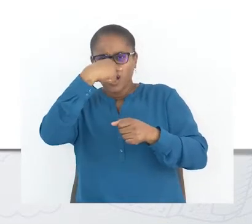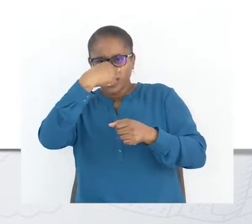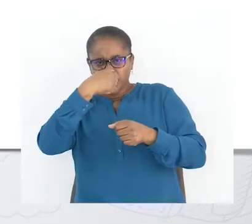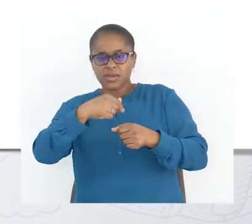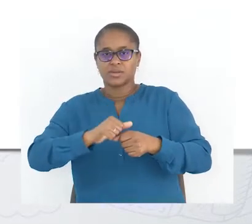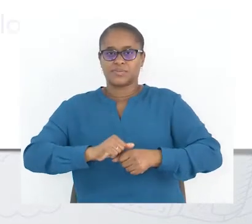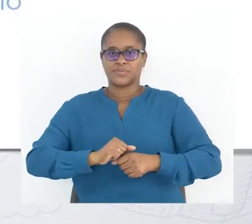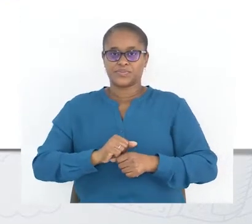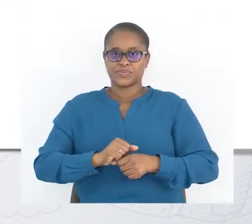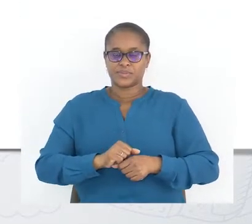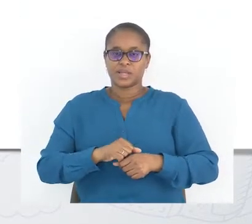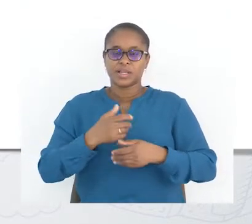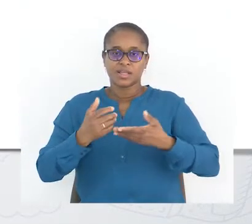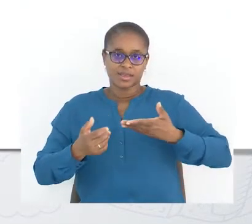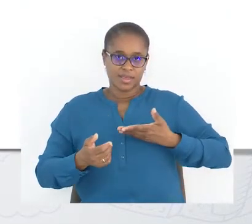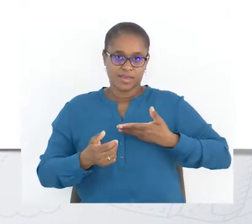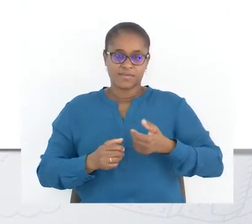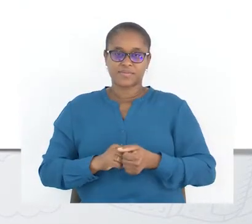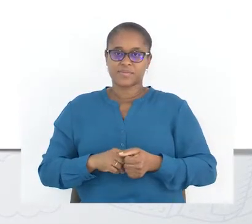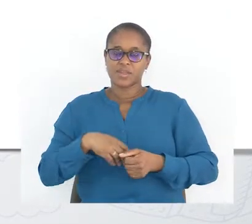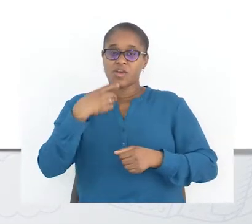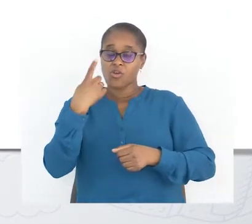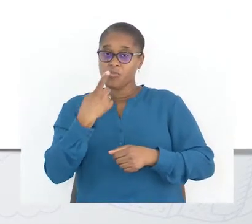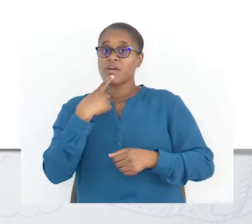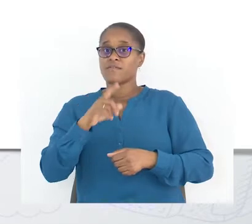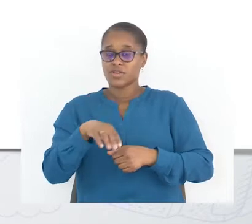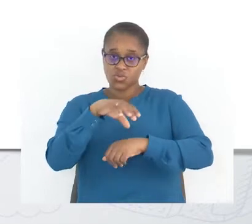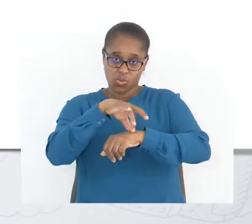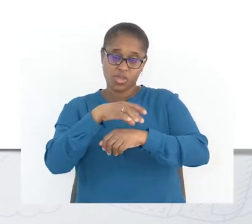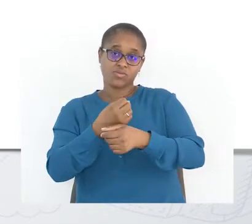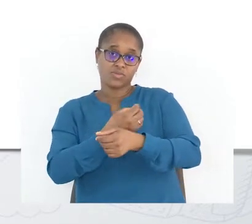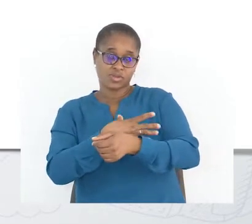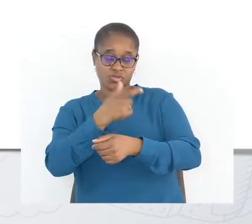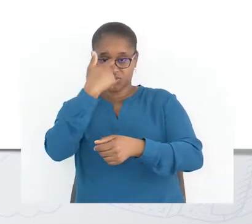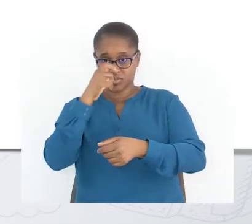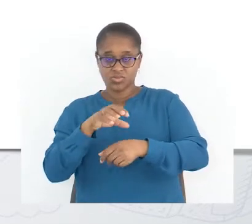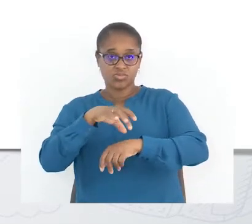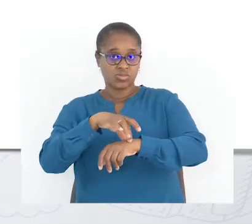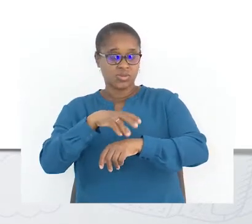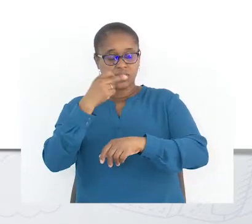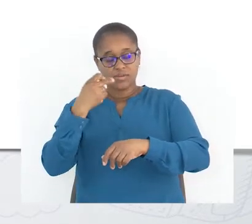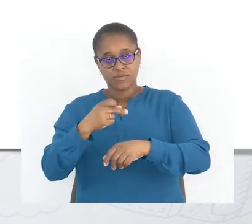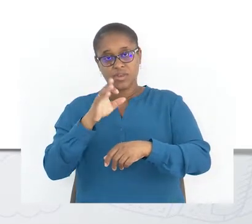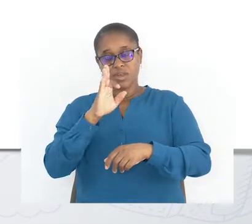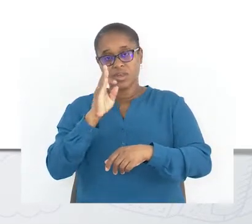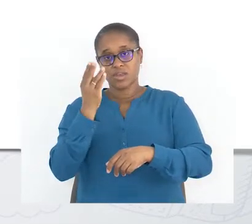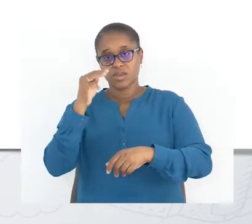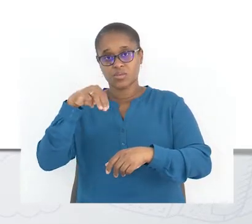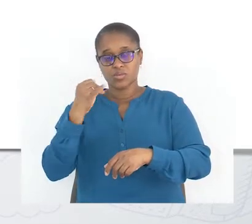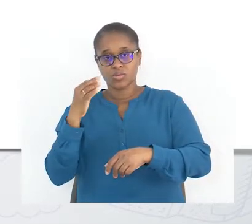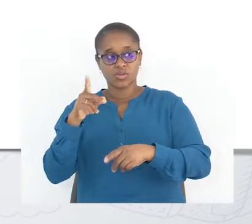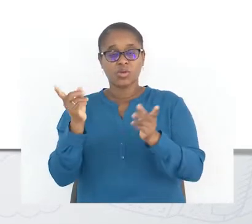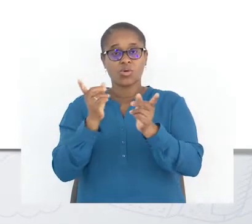são parecidos com os da gripe. A linha D. Uma vez infectado, o paciente fica